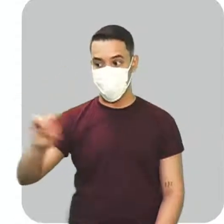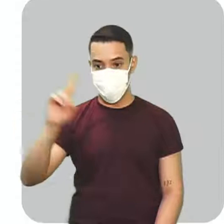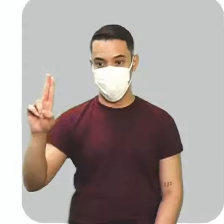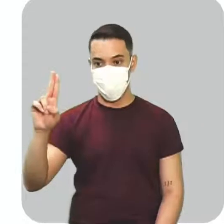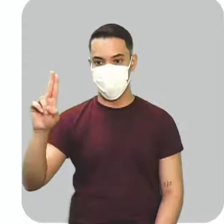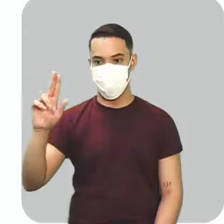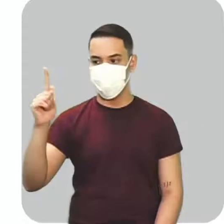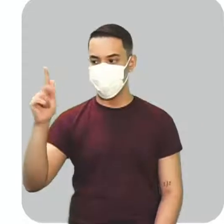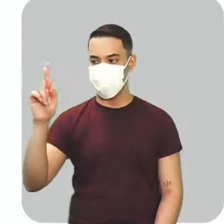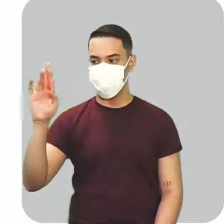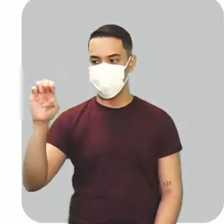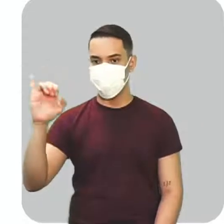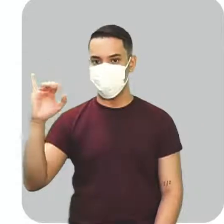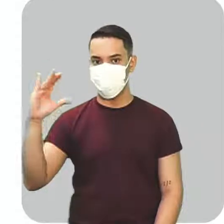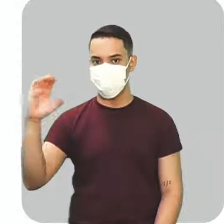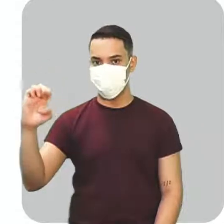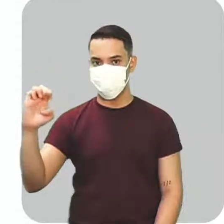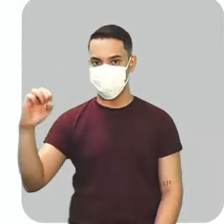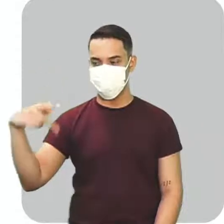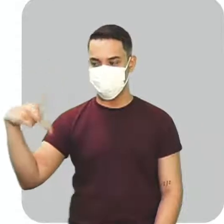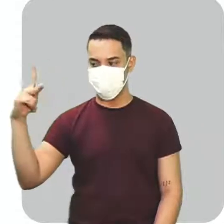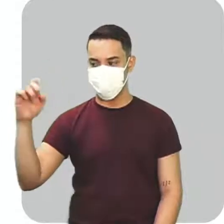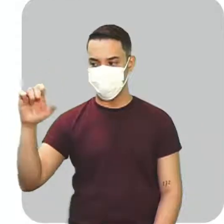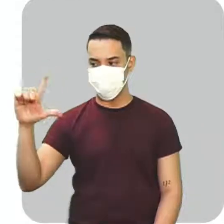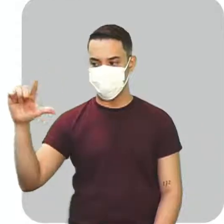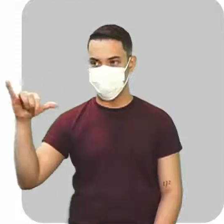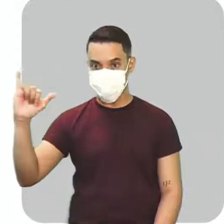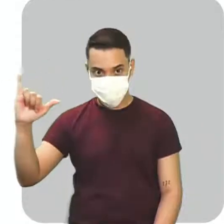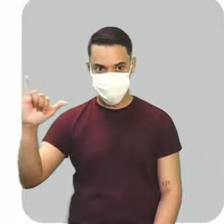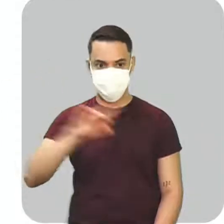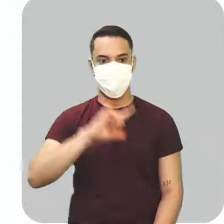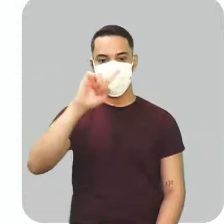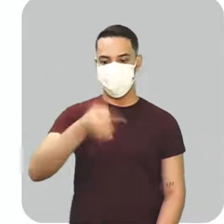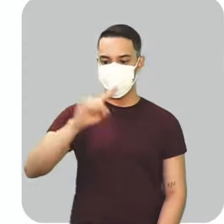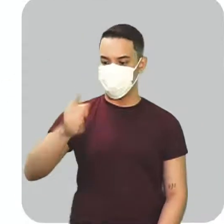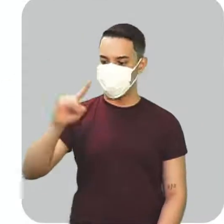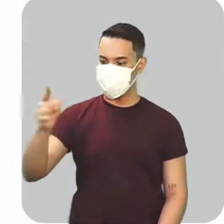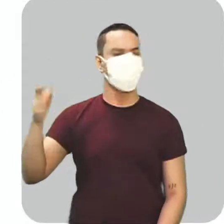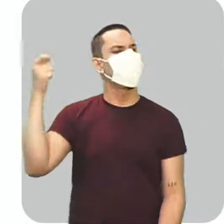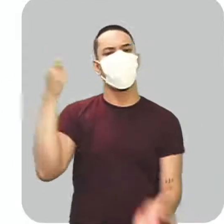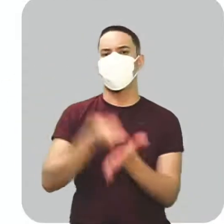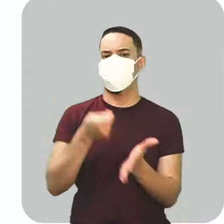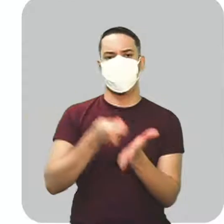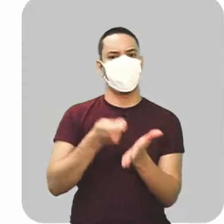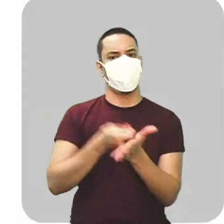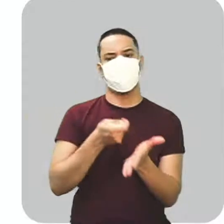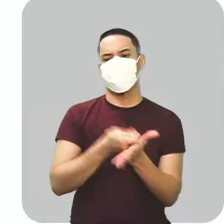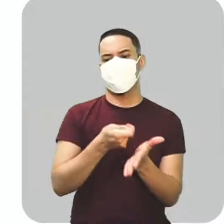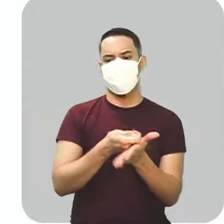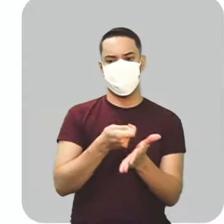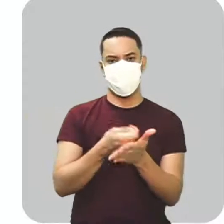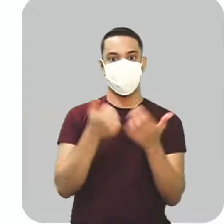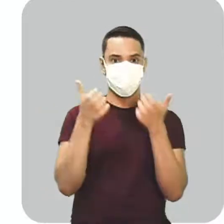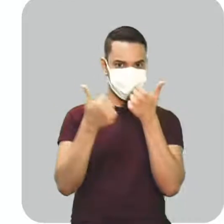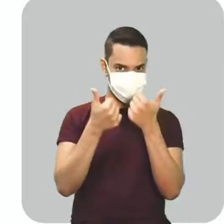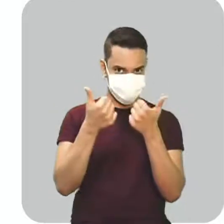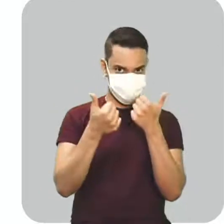enumerando. Então, aqui o uso da vírgula é obrigatório.